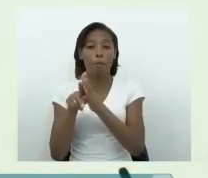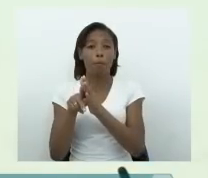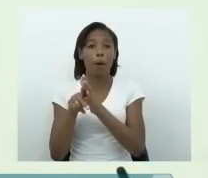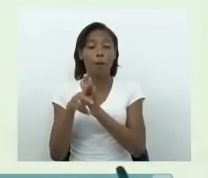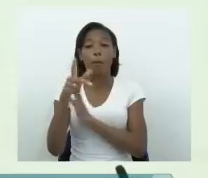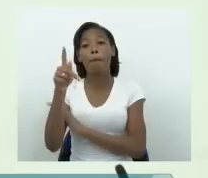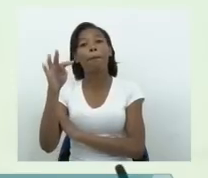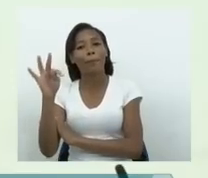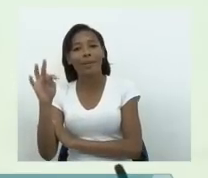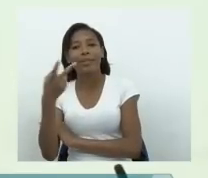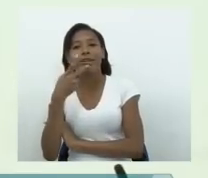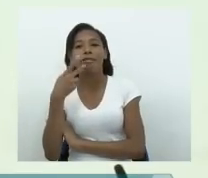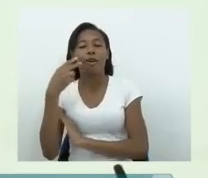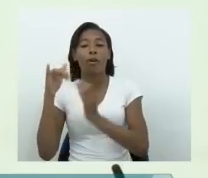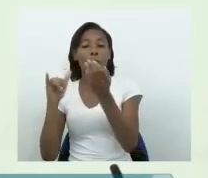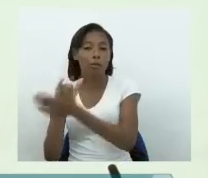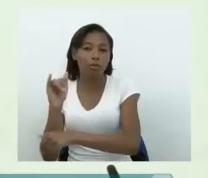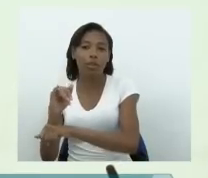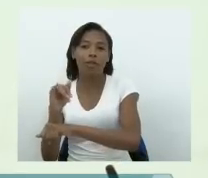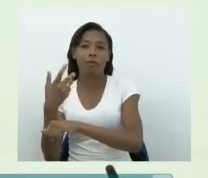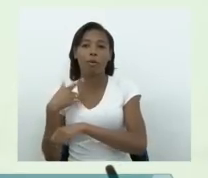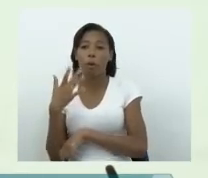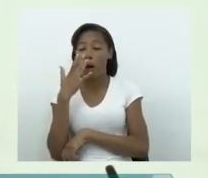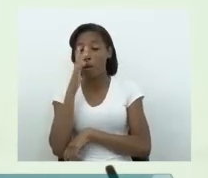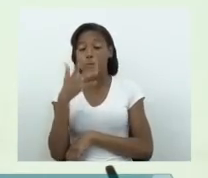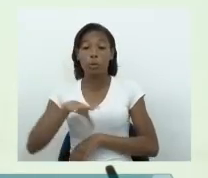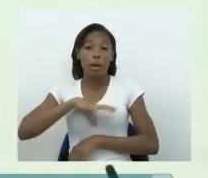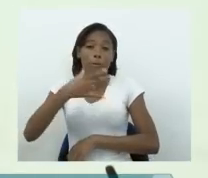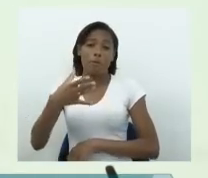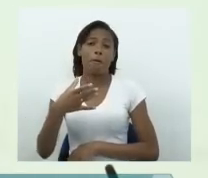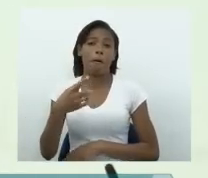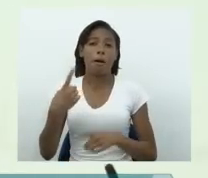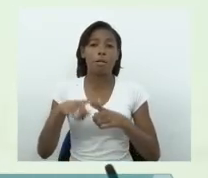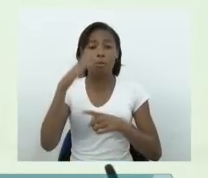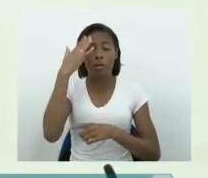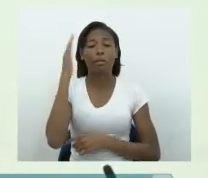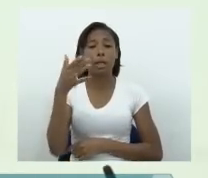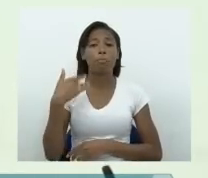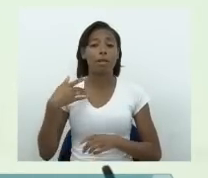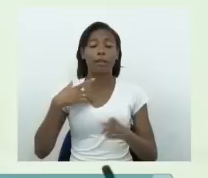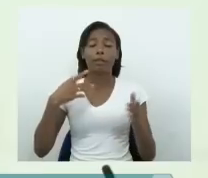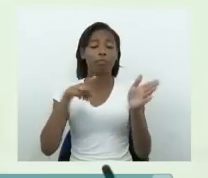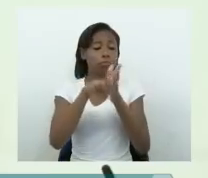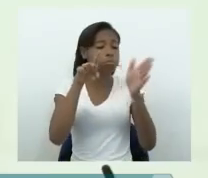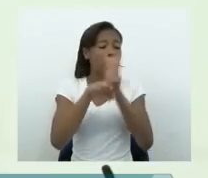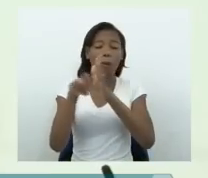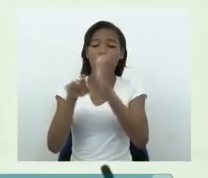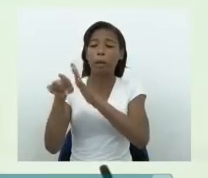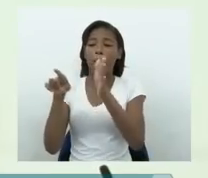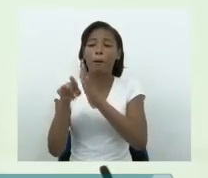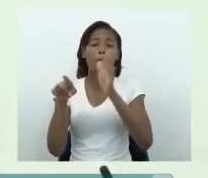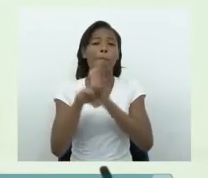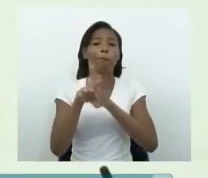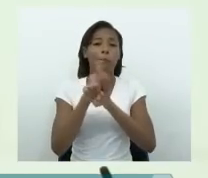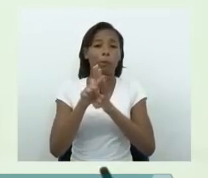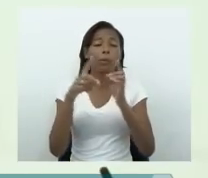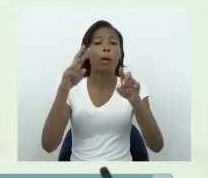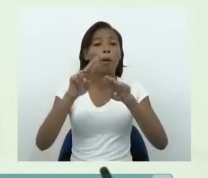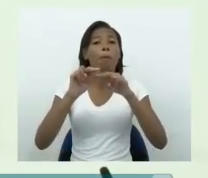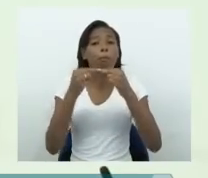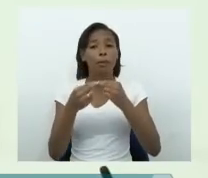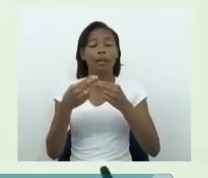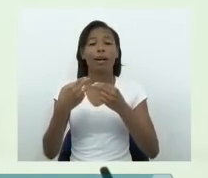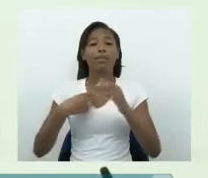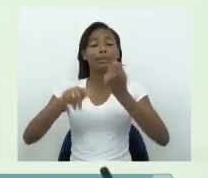candidato do PT, que correu, se acovardou, na minha opinião, porque saberia que seria sabatinado por as questões da sua